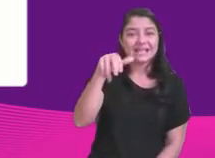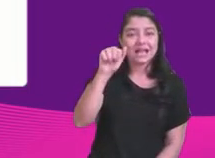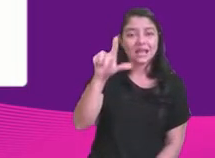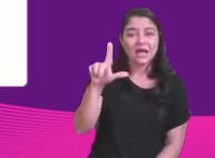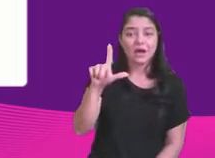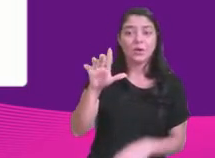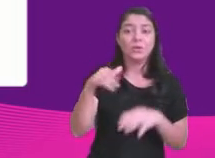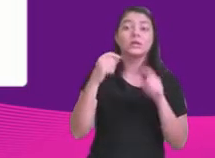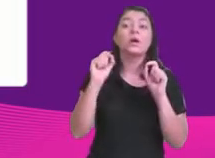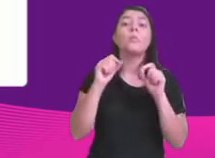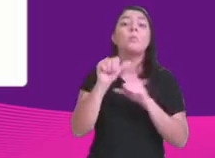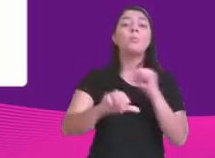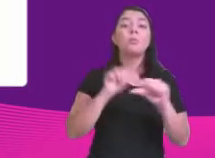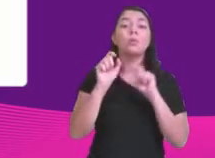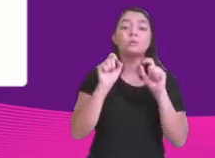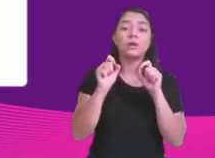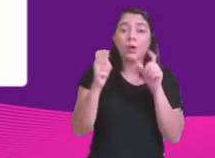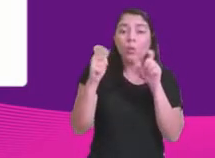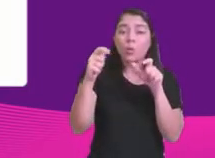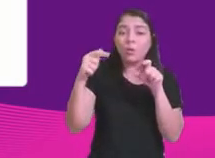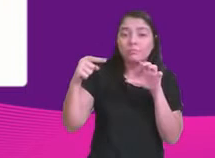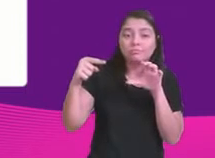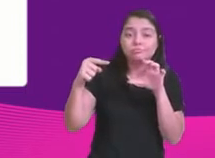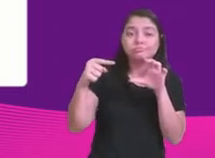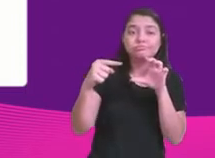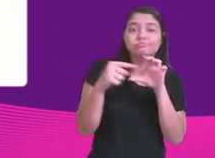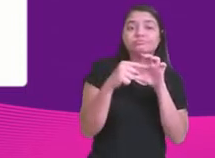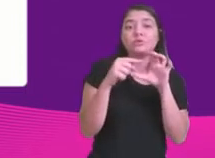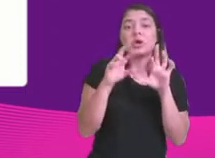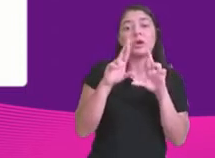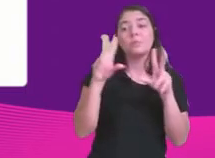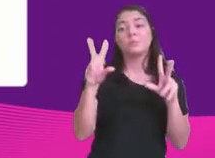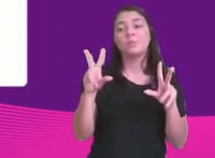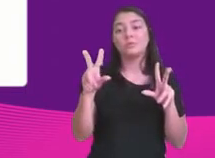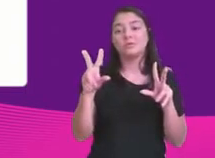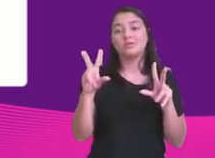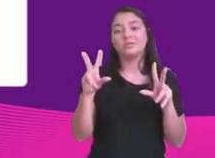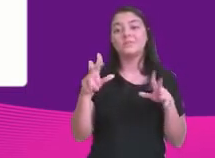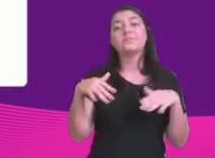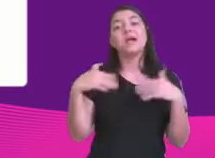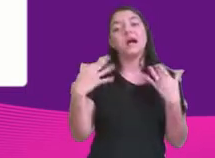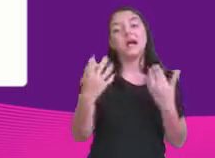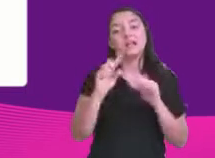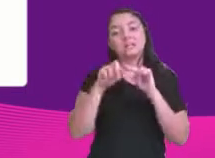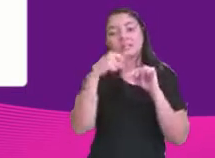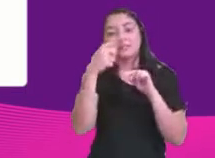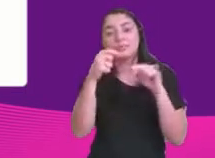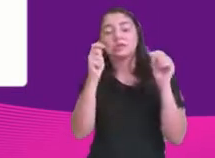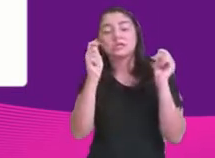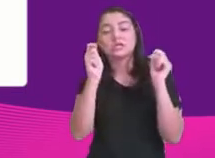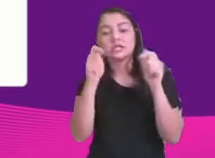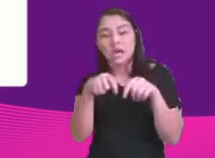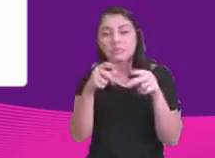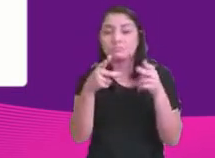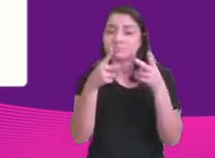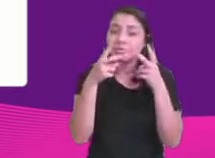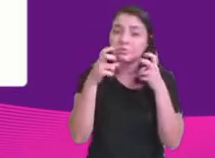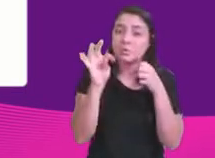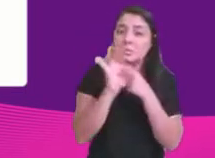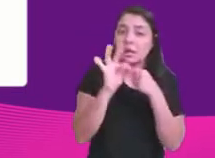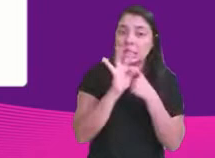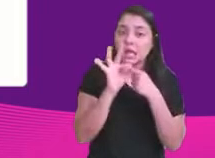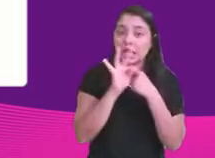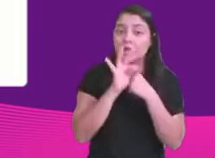o acesso. E este acesso é que vai permitir que você tenha uma técnica